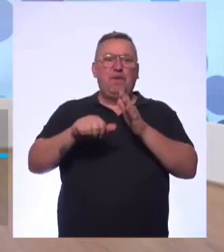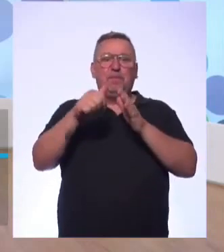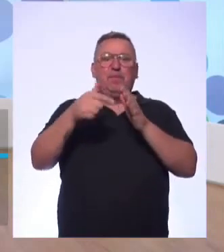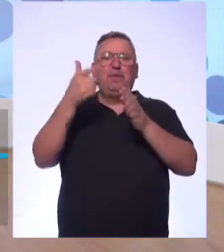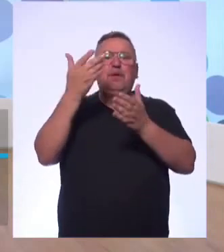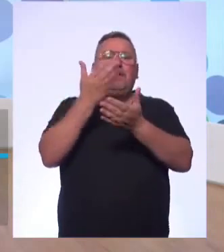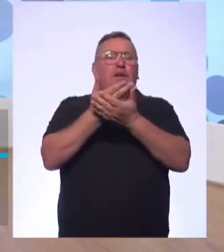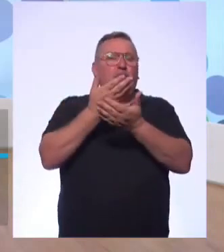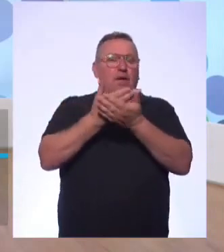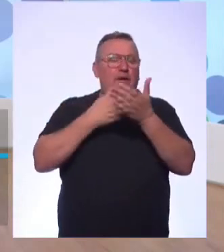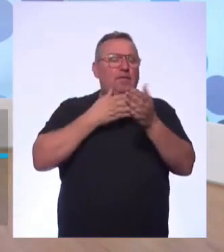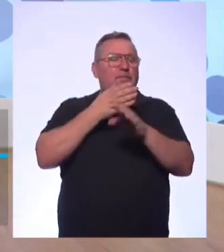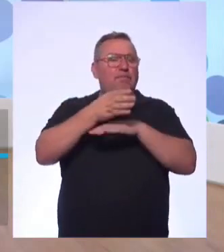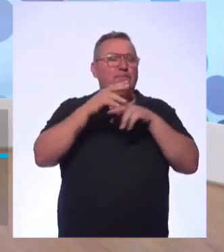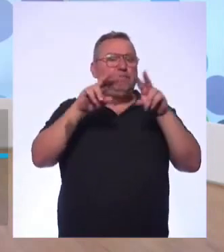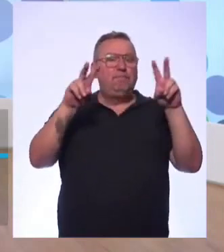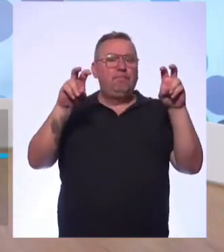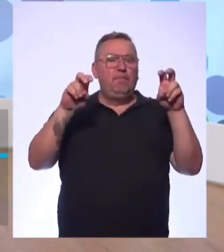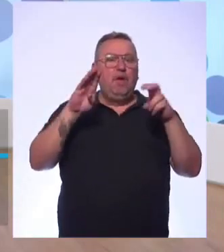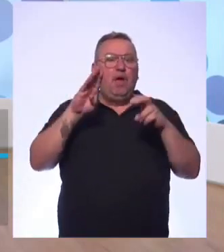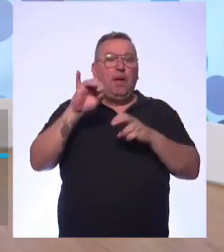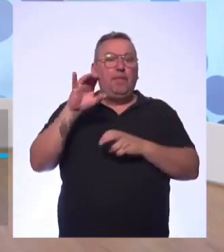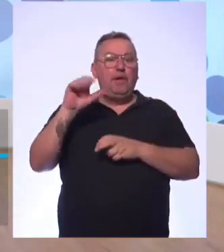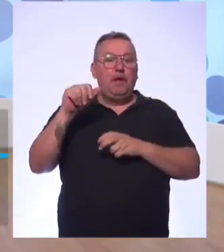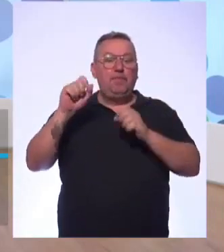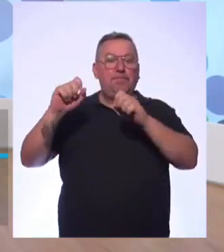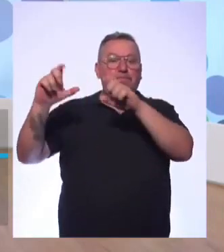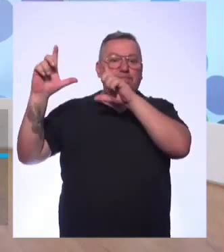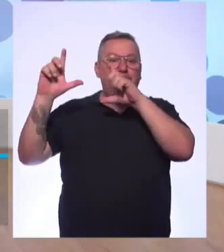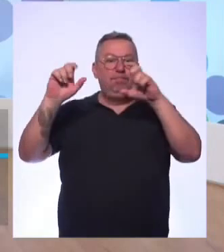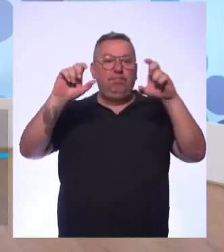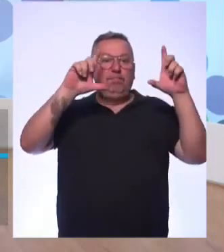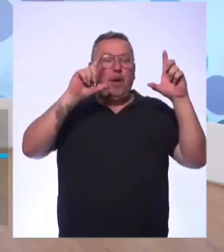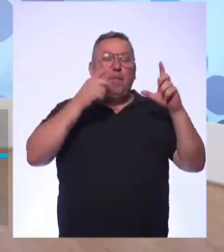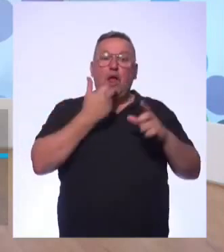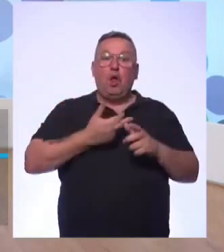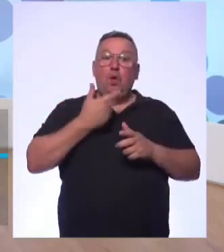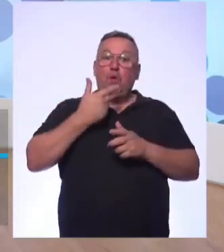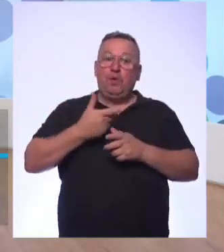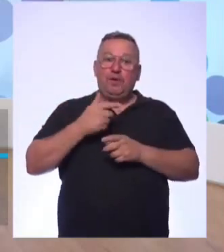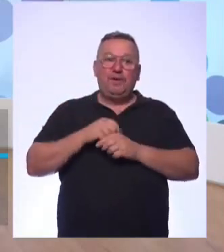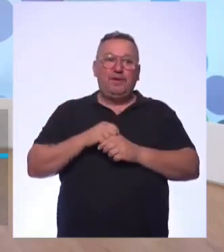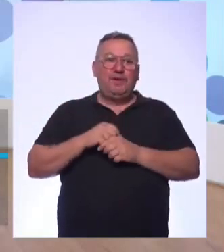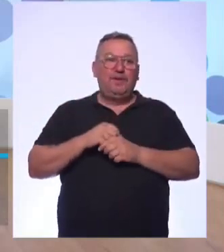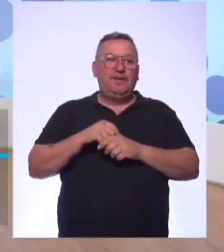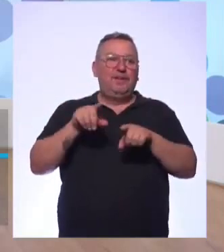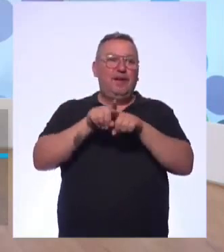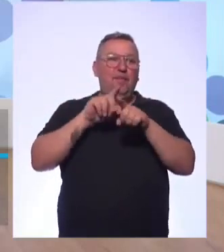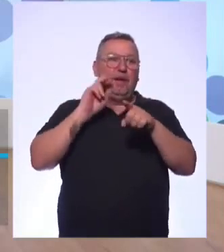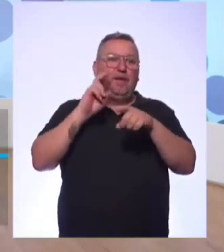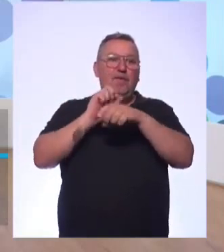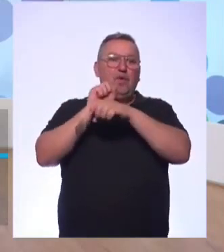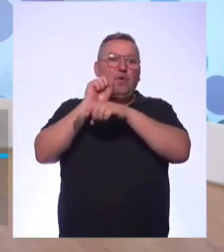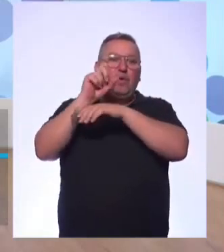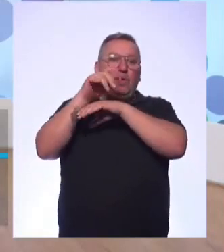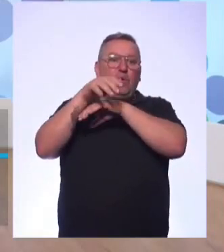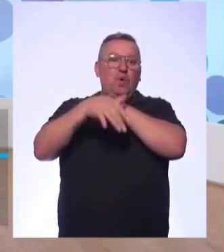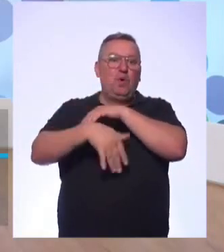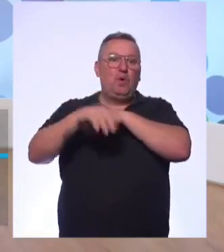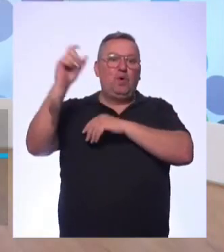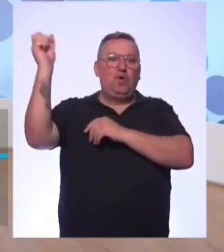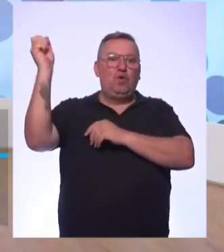que a gente entrou com essa temática. A Beatriz colocou que os cenários são bem coloridos. Uma cachoeira. Ah, ela viu a cachoeira também, ó.